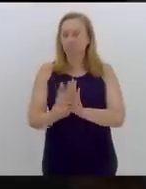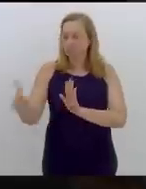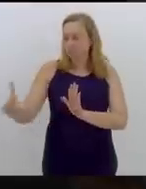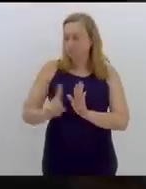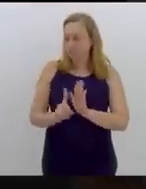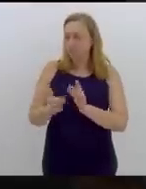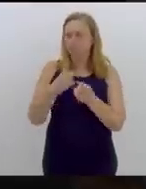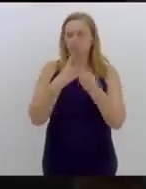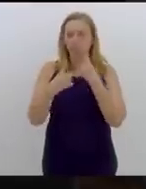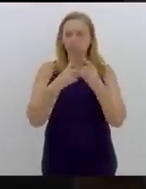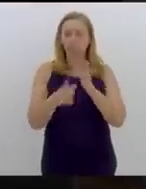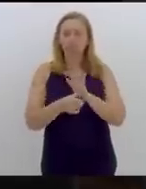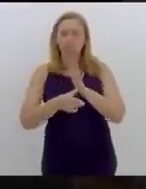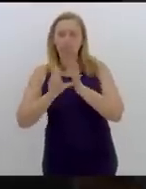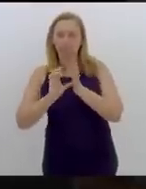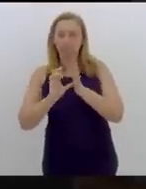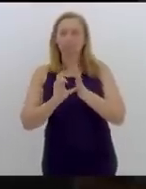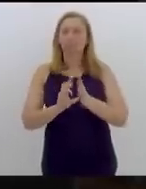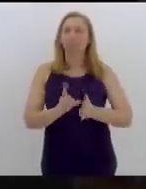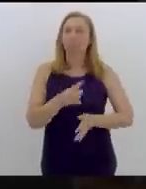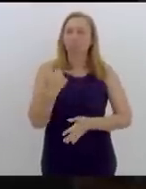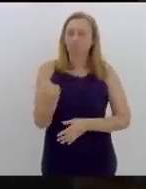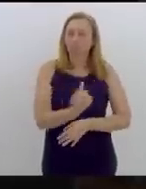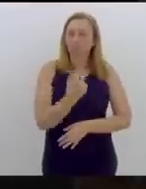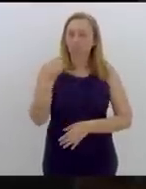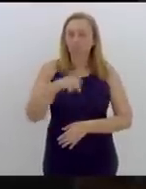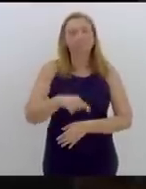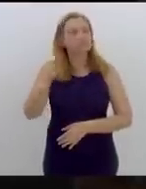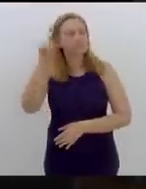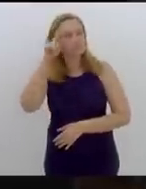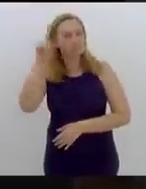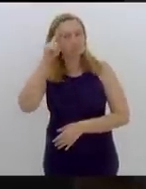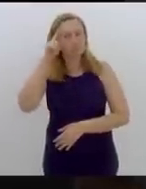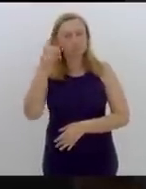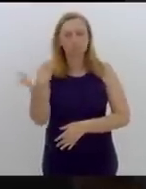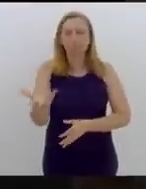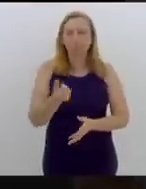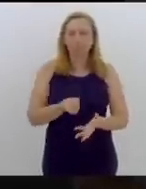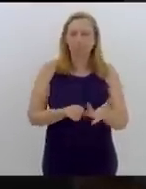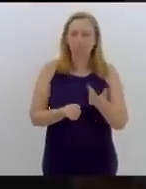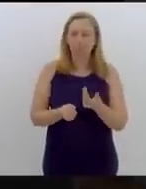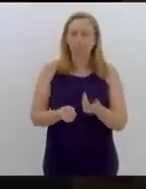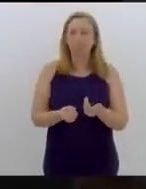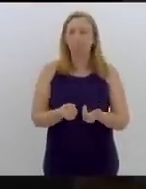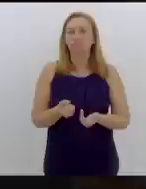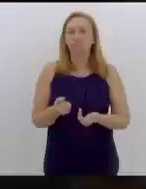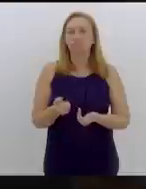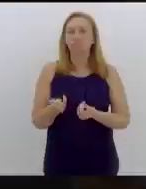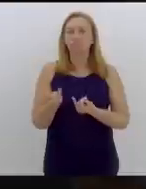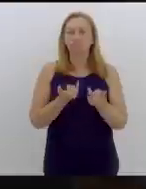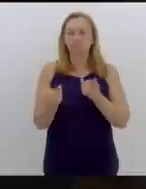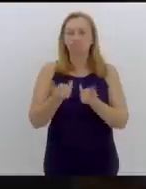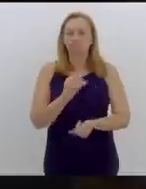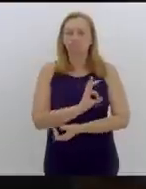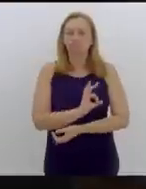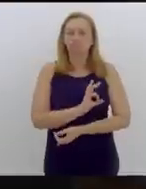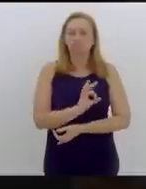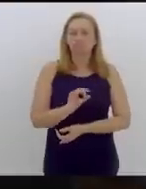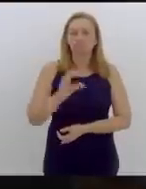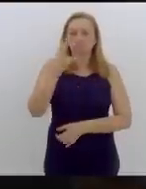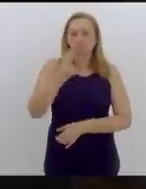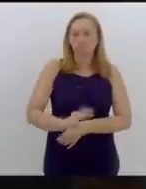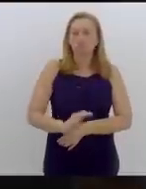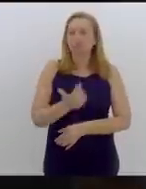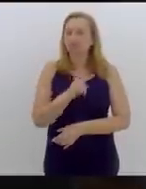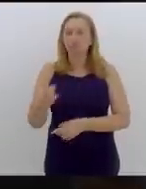conosco antes logo nós que estamos aqui diariamente e recebemos os anseios dos policiais civis não teve nenhuma nenhum diálogo